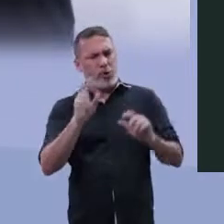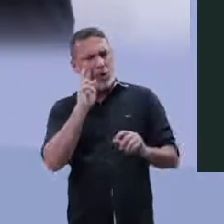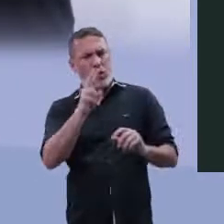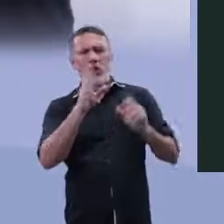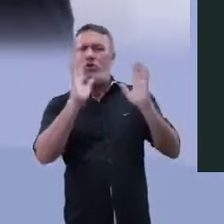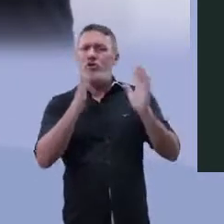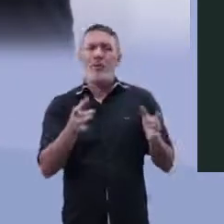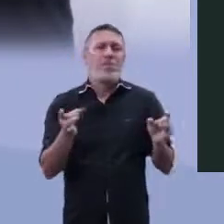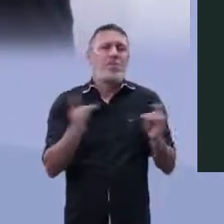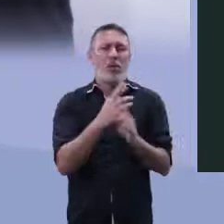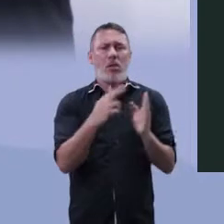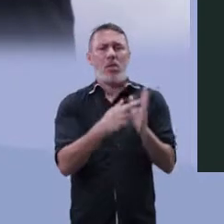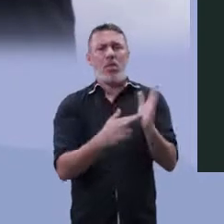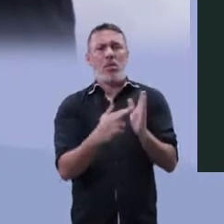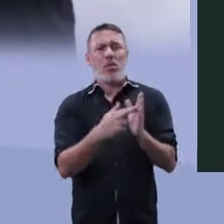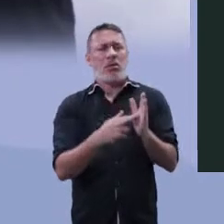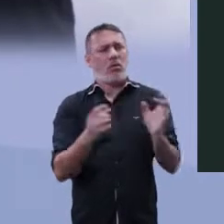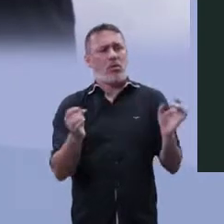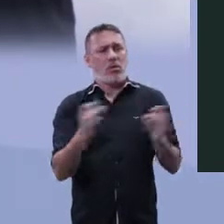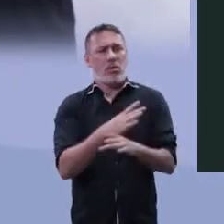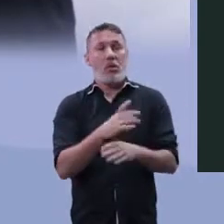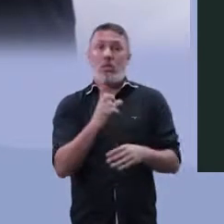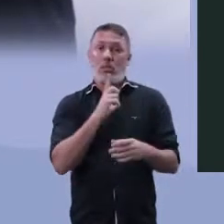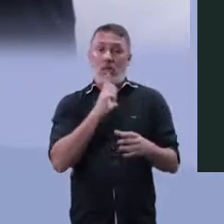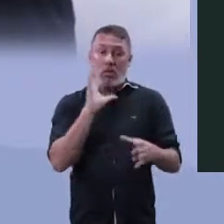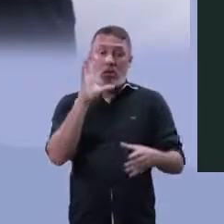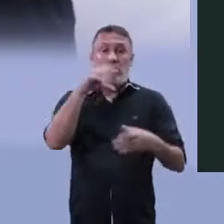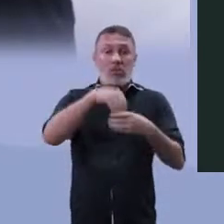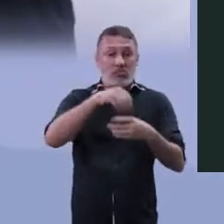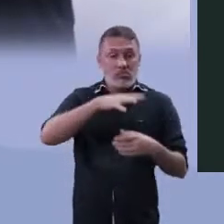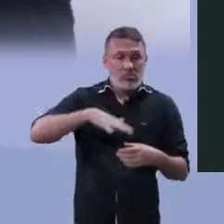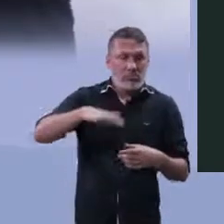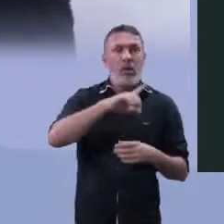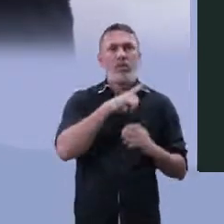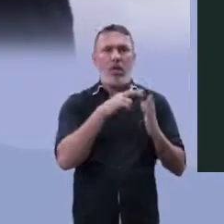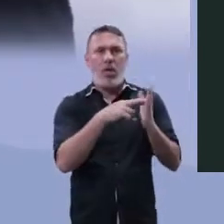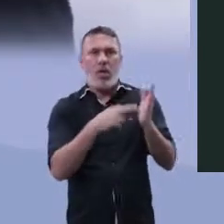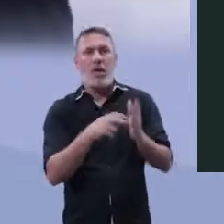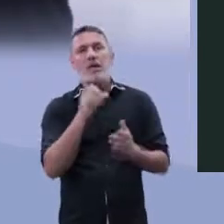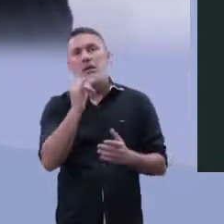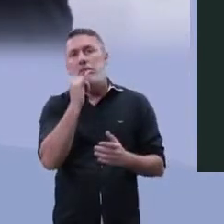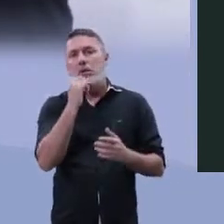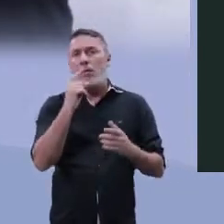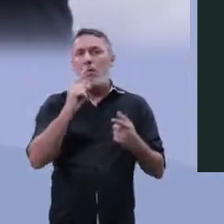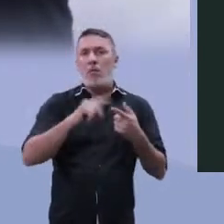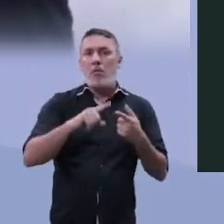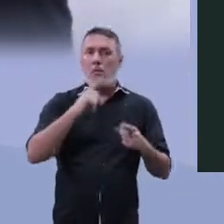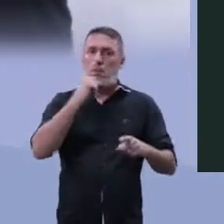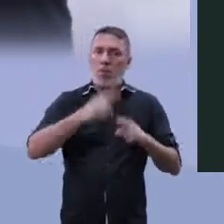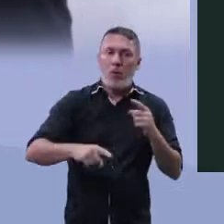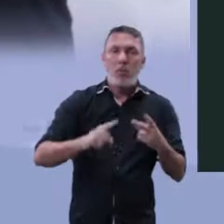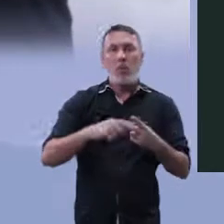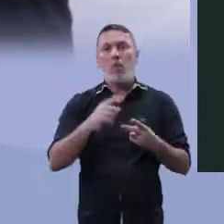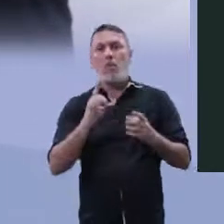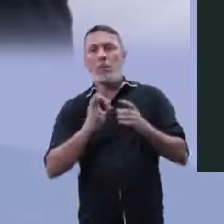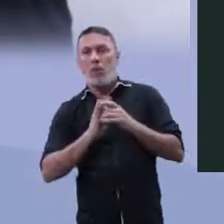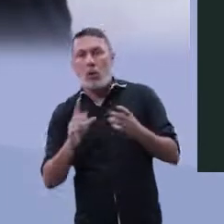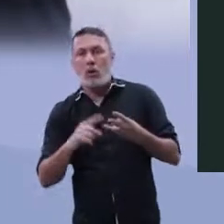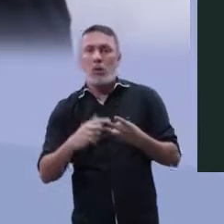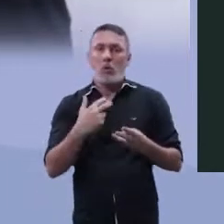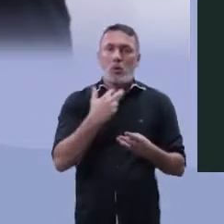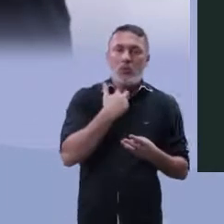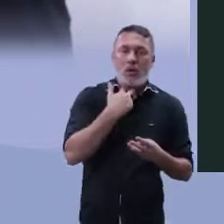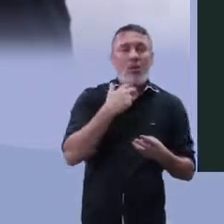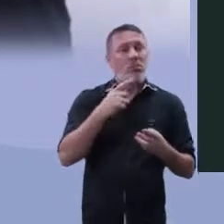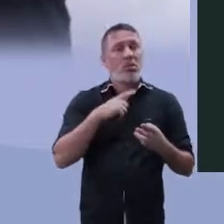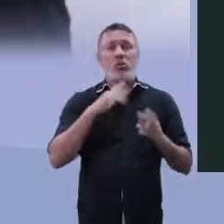Então, todos acordam com aquelas regras e convivem dentro desse microcosmos,